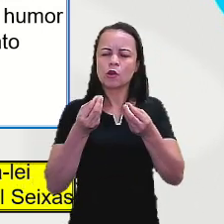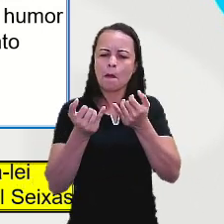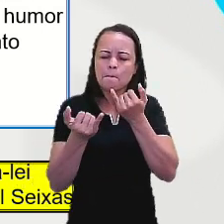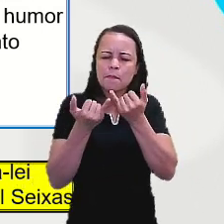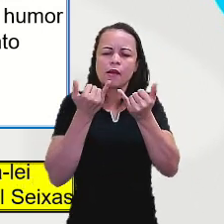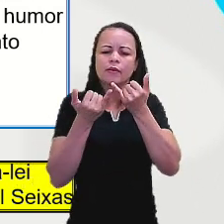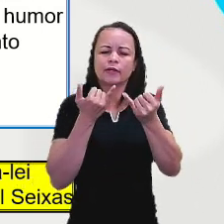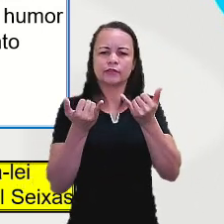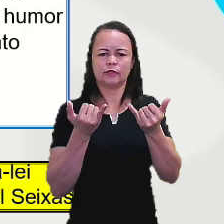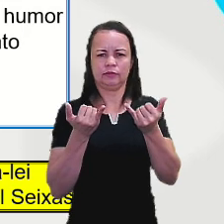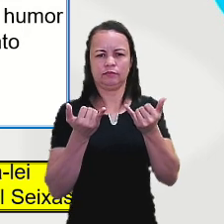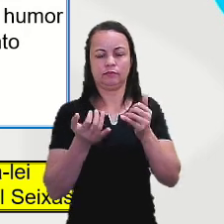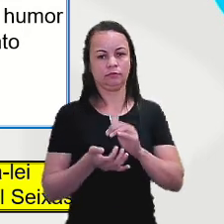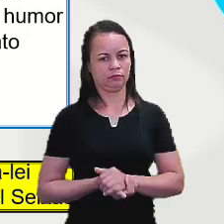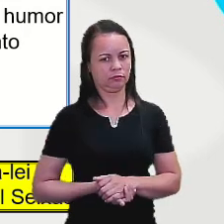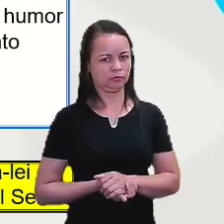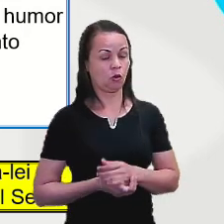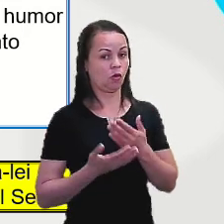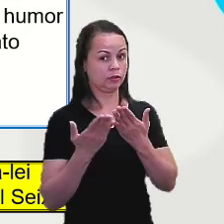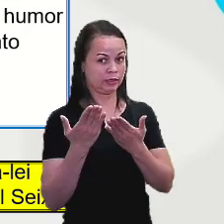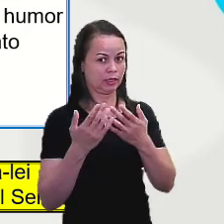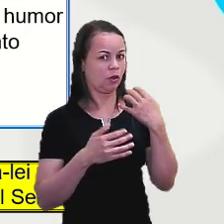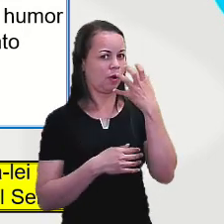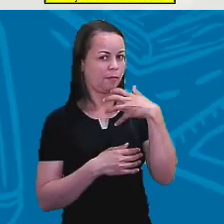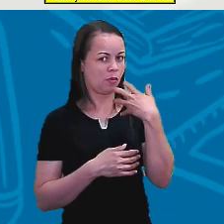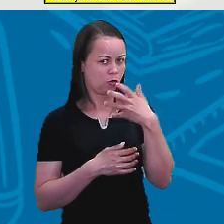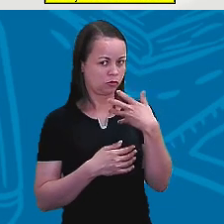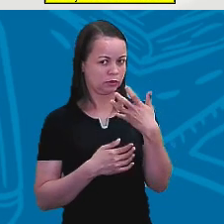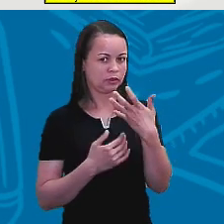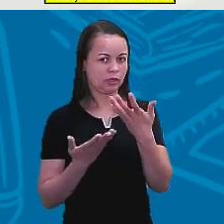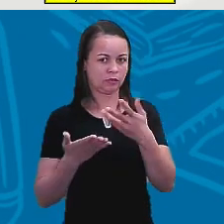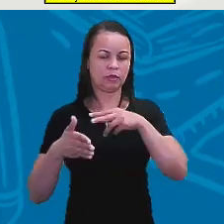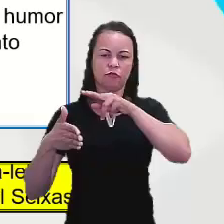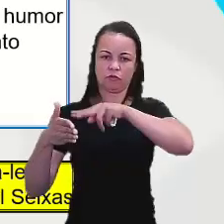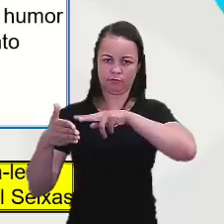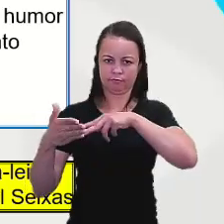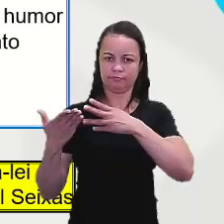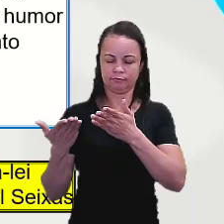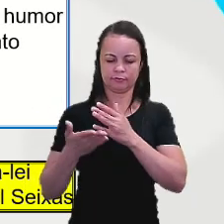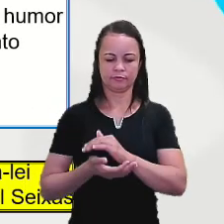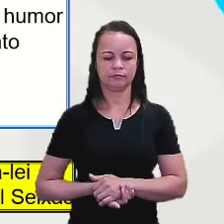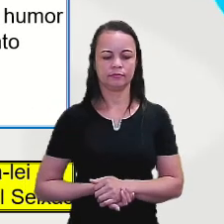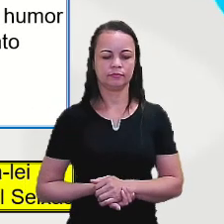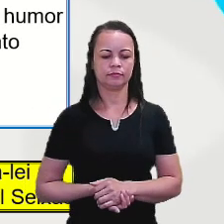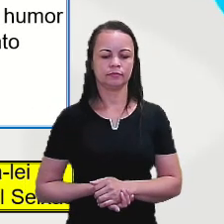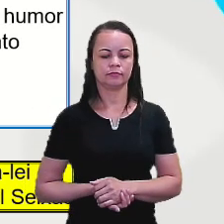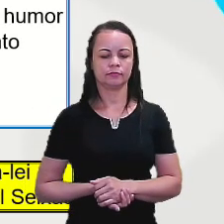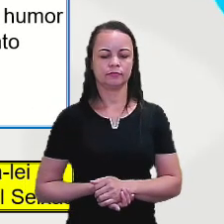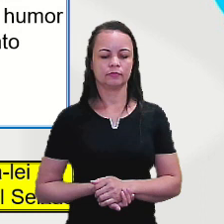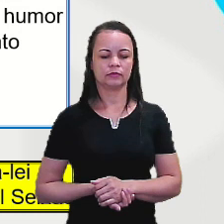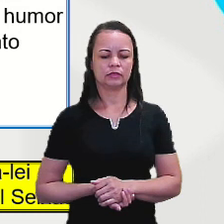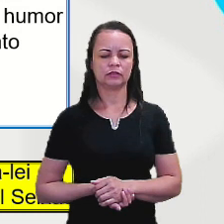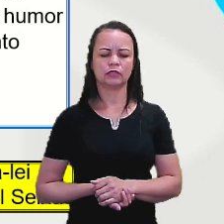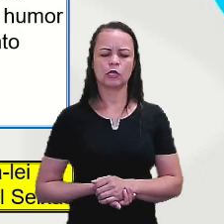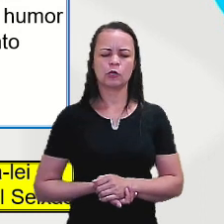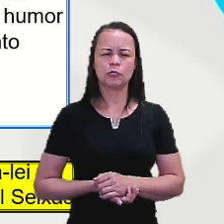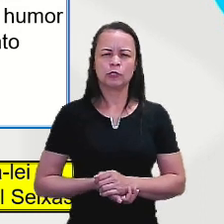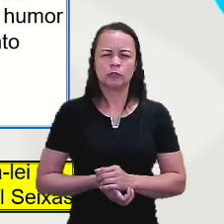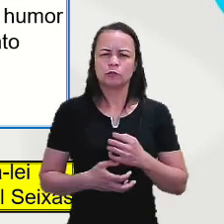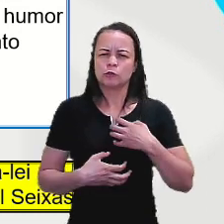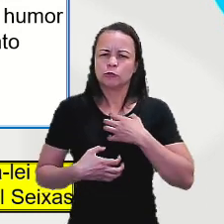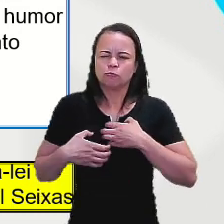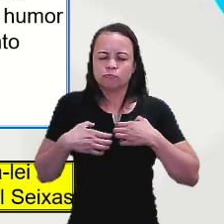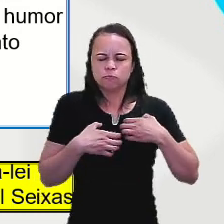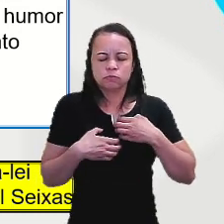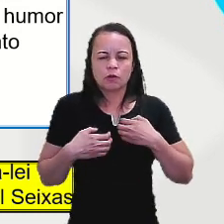parecido. Gente, lembrando que isso aqui é uma música, tá? Mas eu não vou cantar não, só vou recitar mesmo. Fiquei um pouco aborrecido,